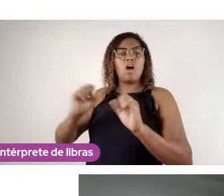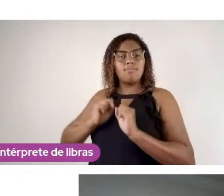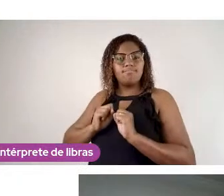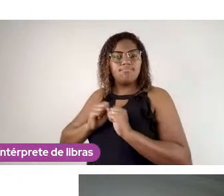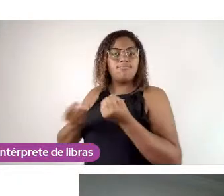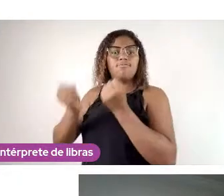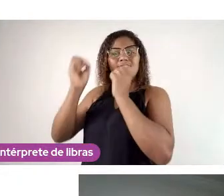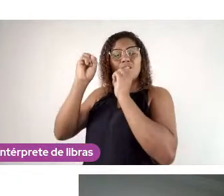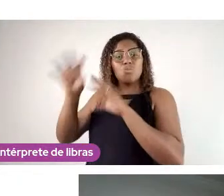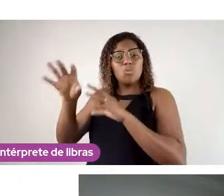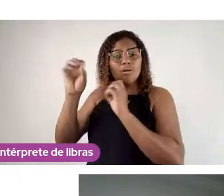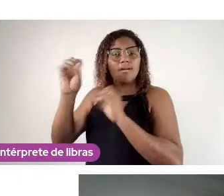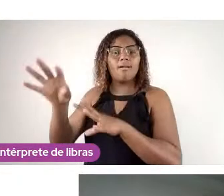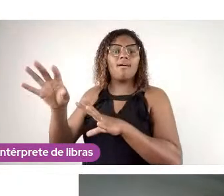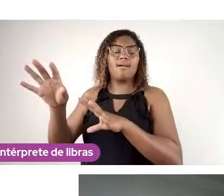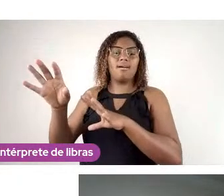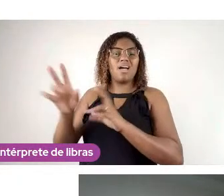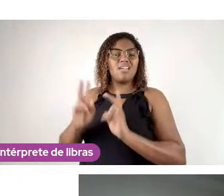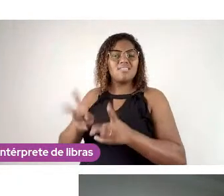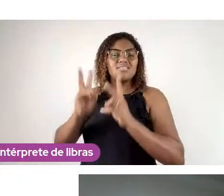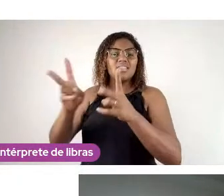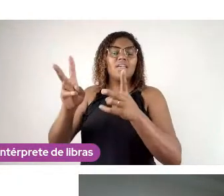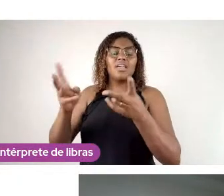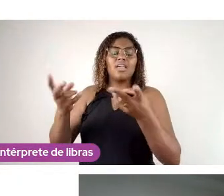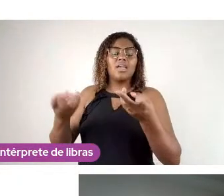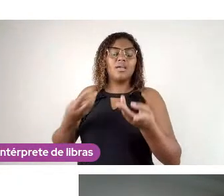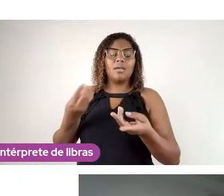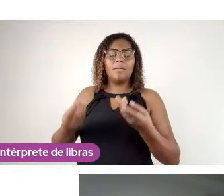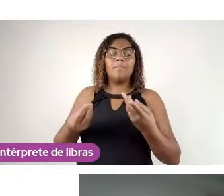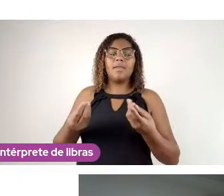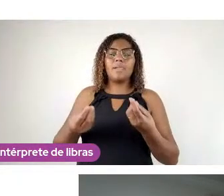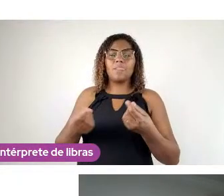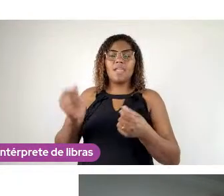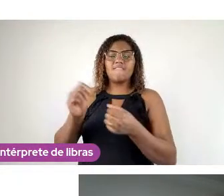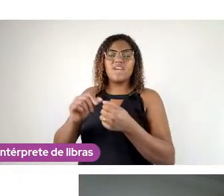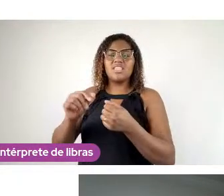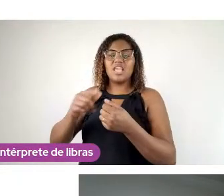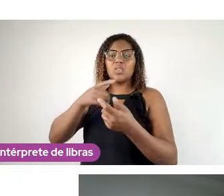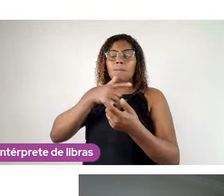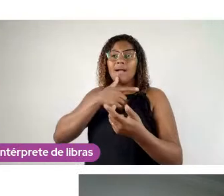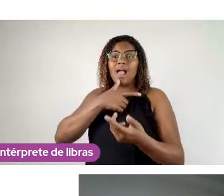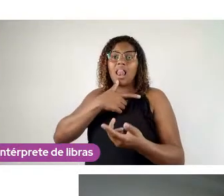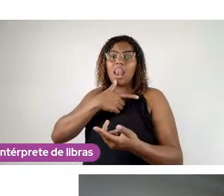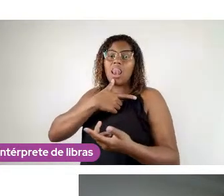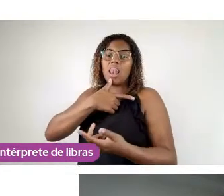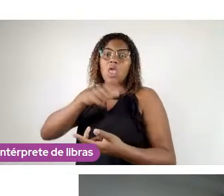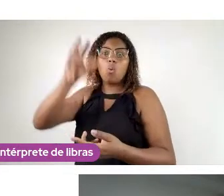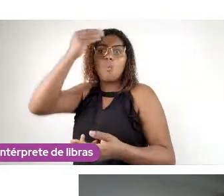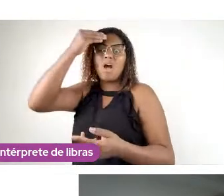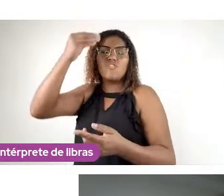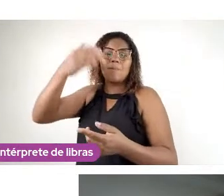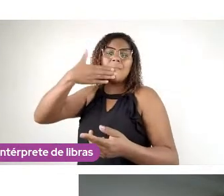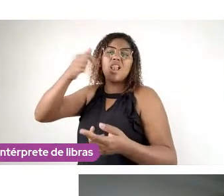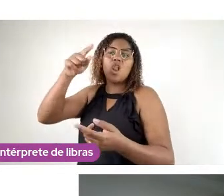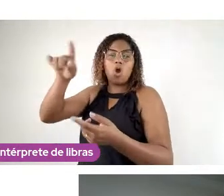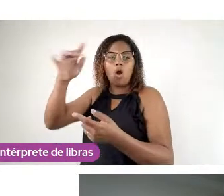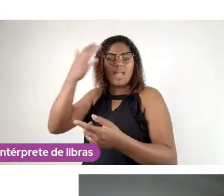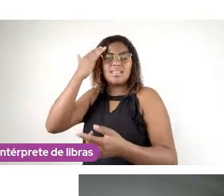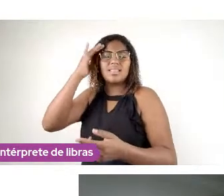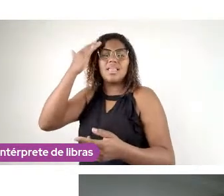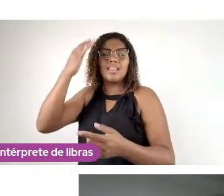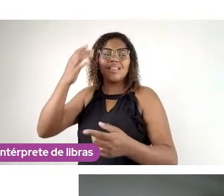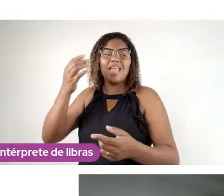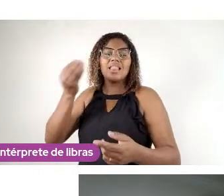educadores, né? Assim, sempre trazendo uma linguagem mais acessível, sempre procurando comunicar,